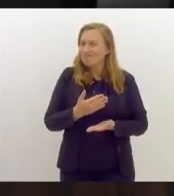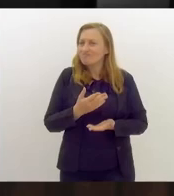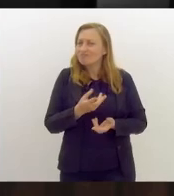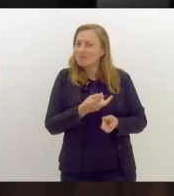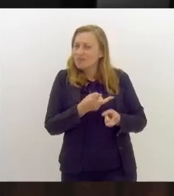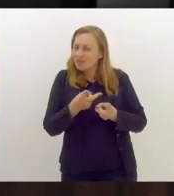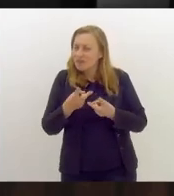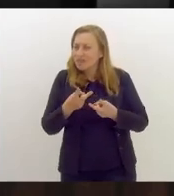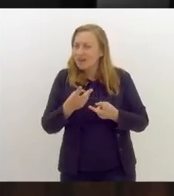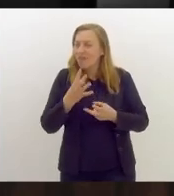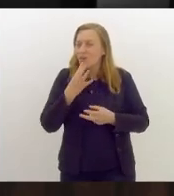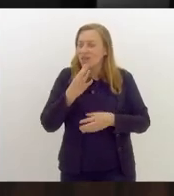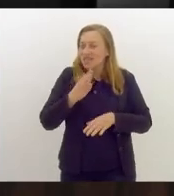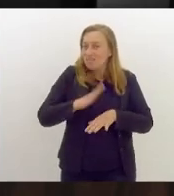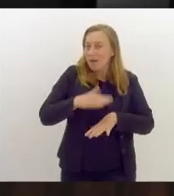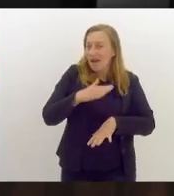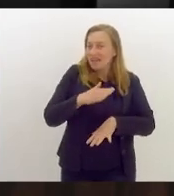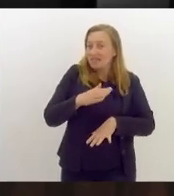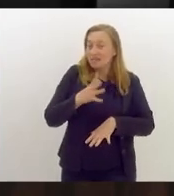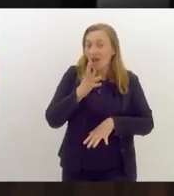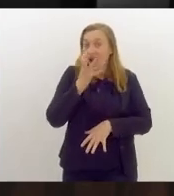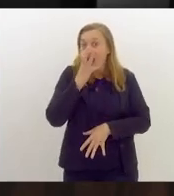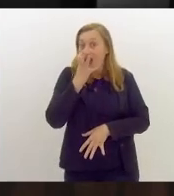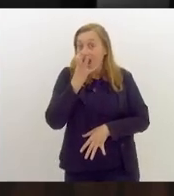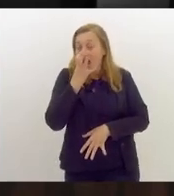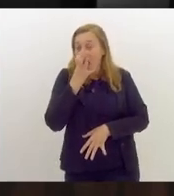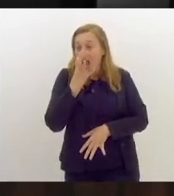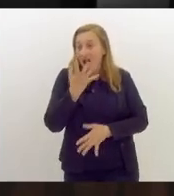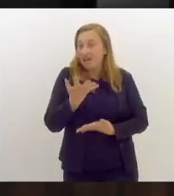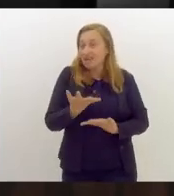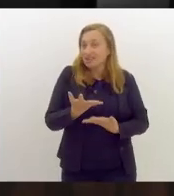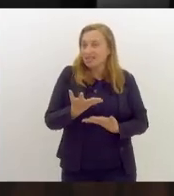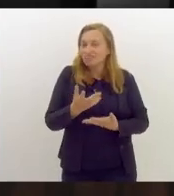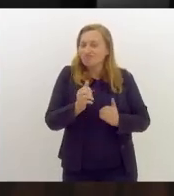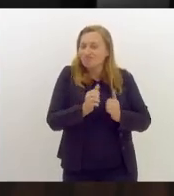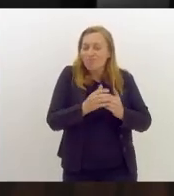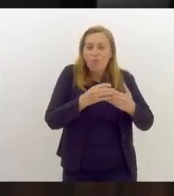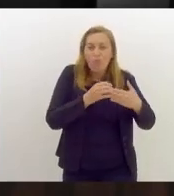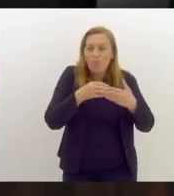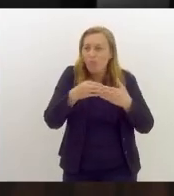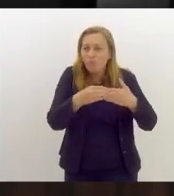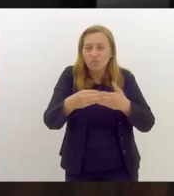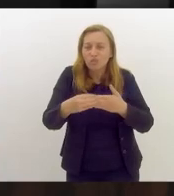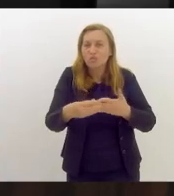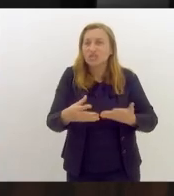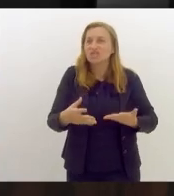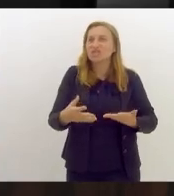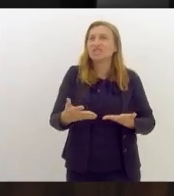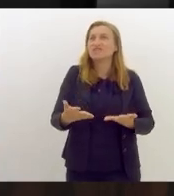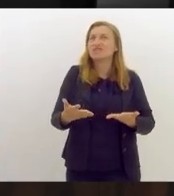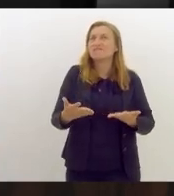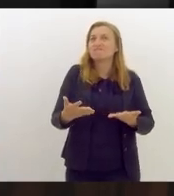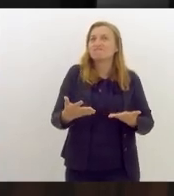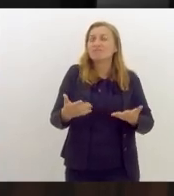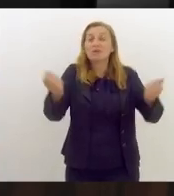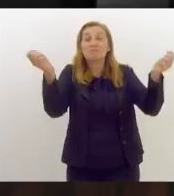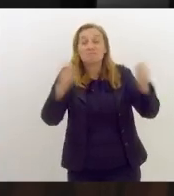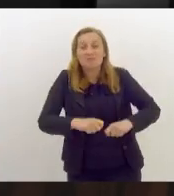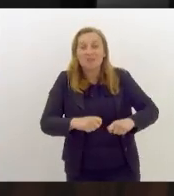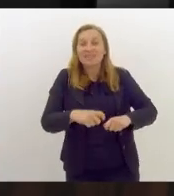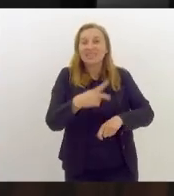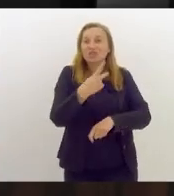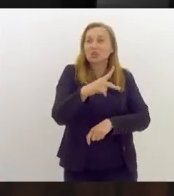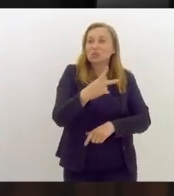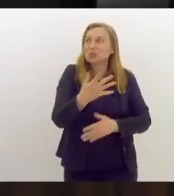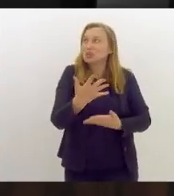e admirá-lo pela sua forma de conduzir pela pela sua capacidade